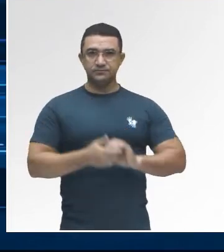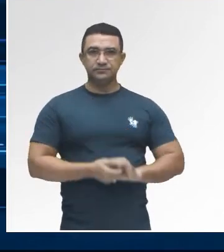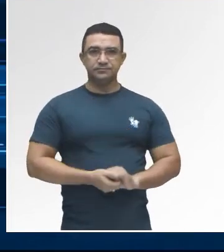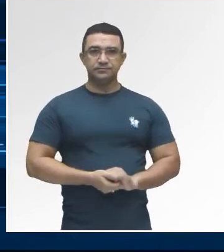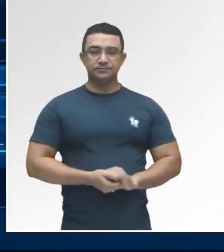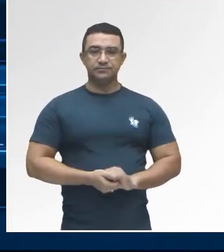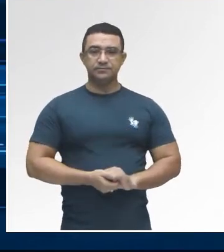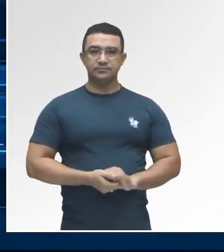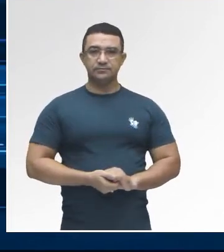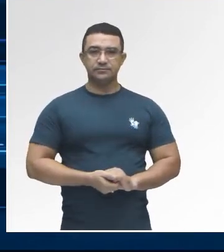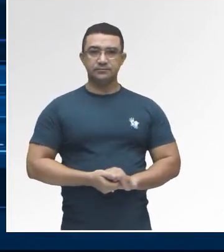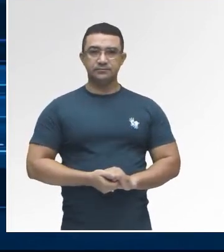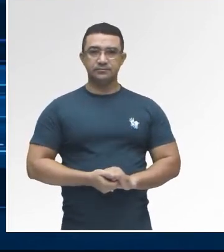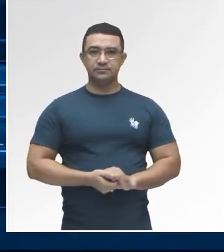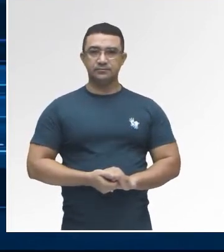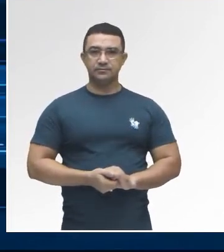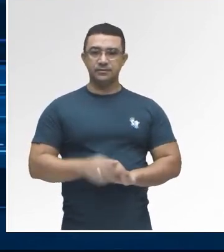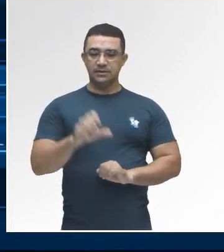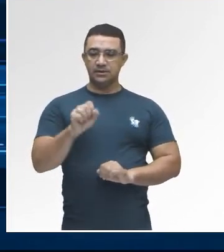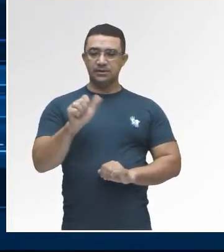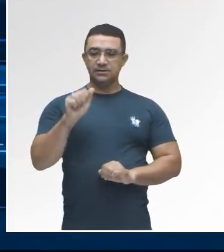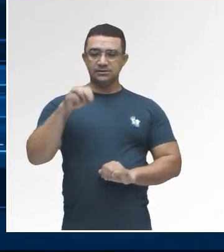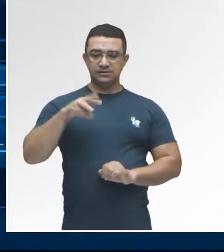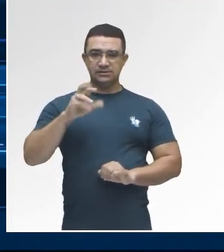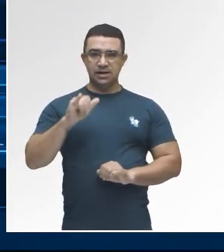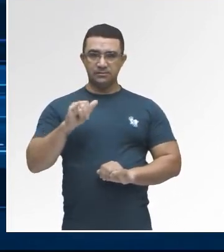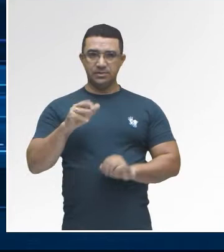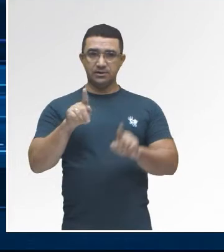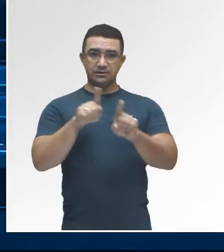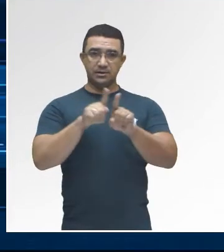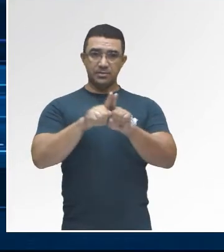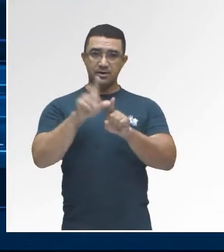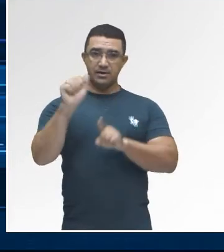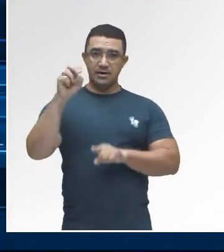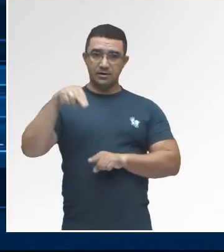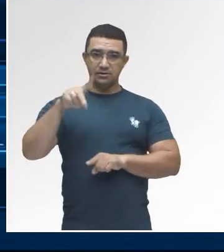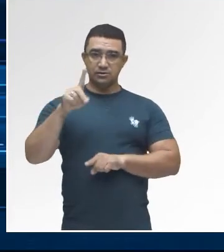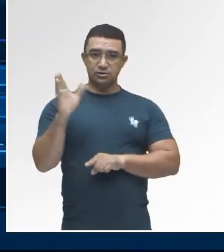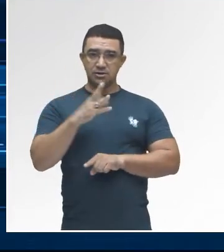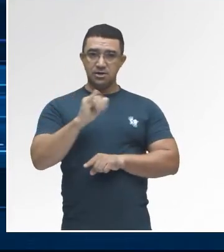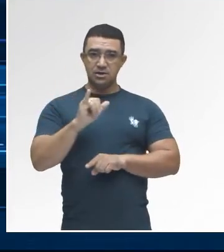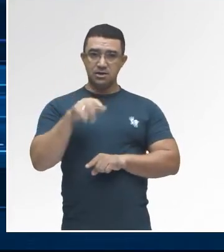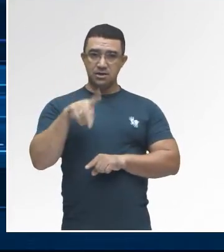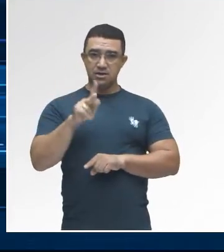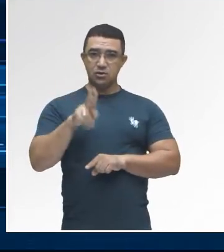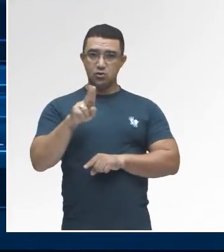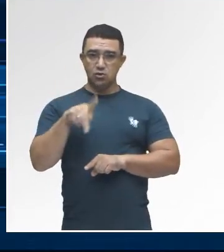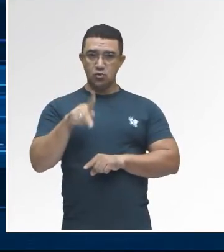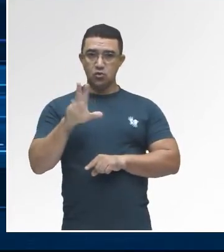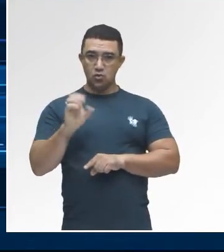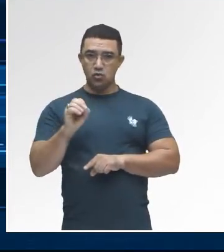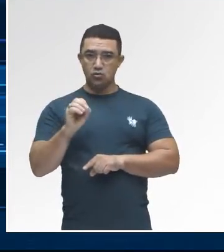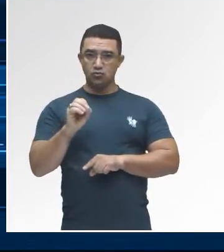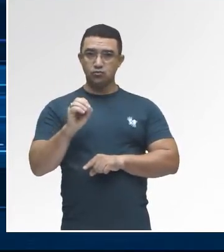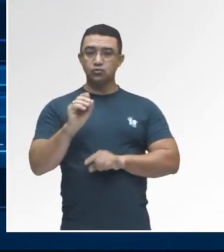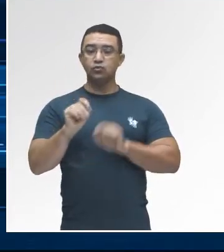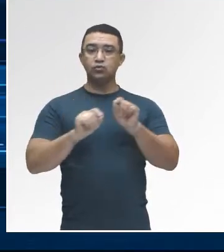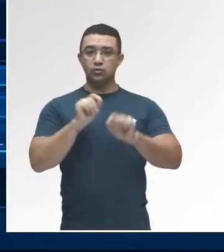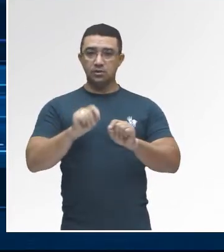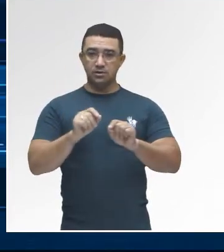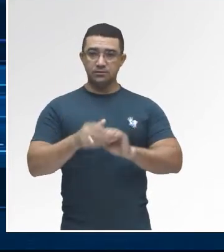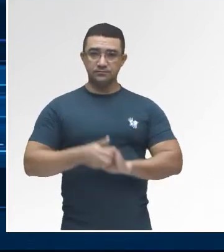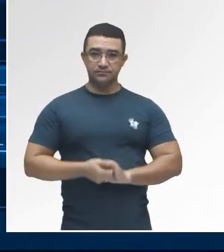ok? E a última frase. Sammy and Ikuko get along very well, né? A Sammy e